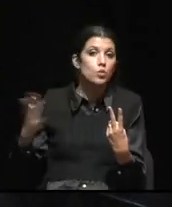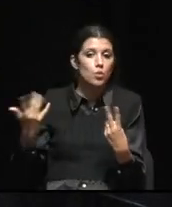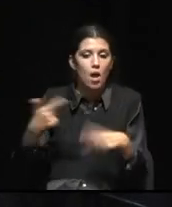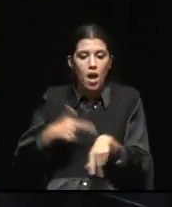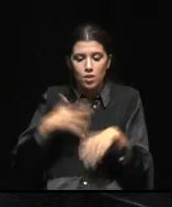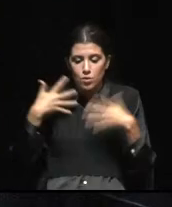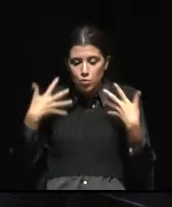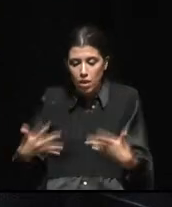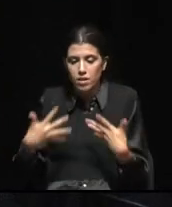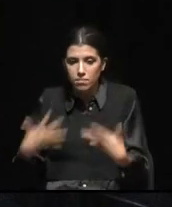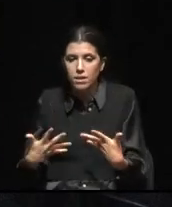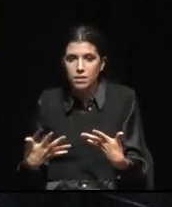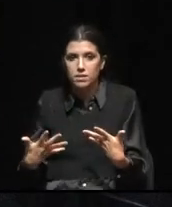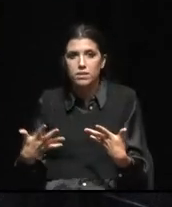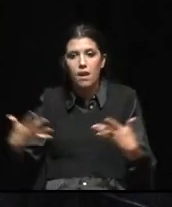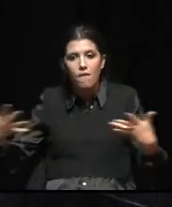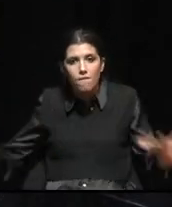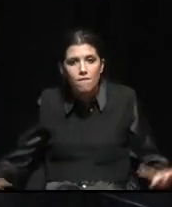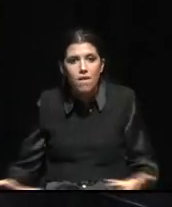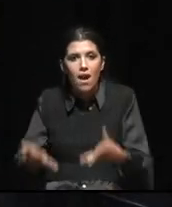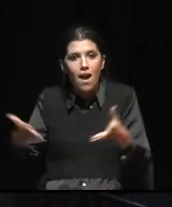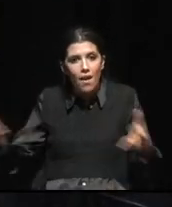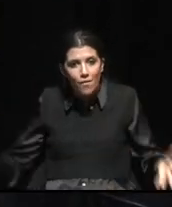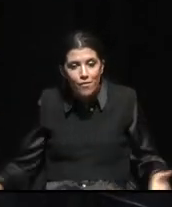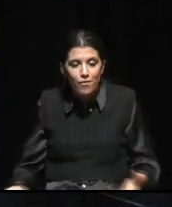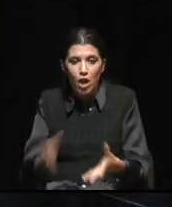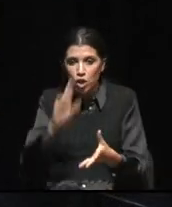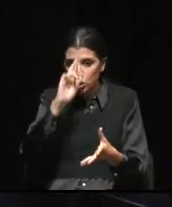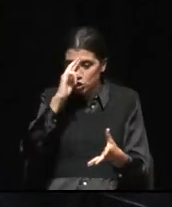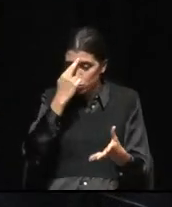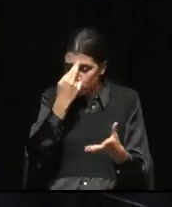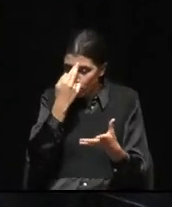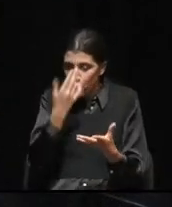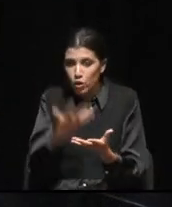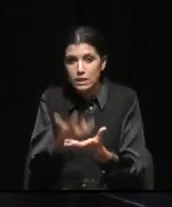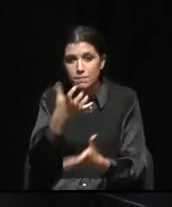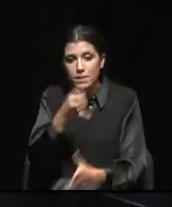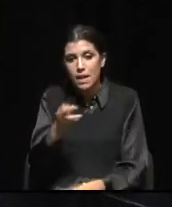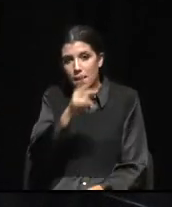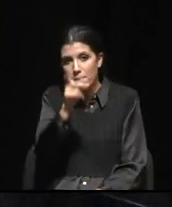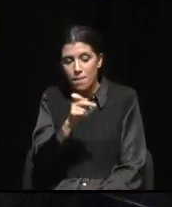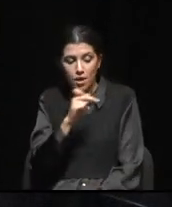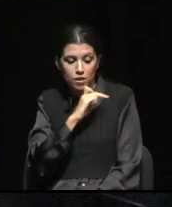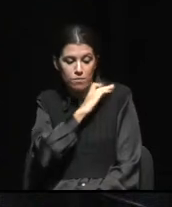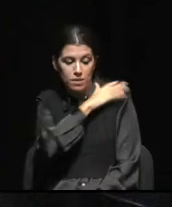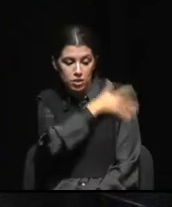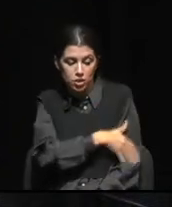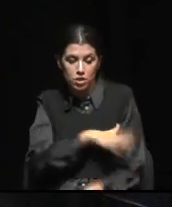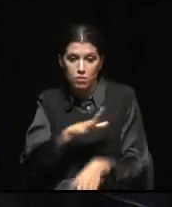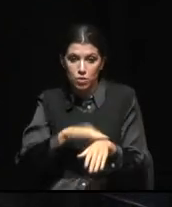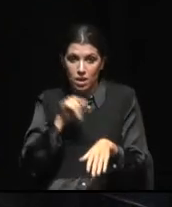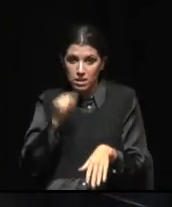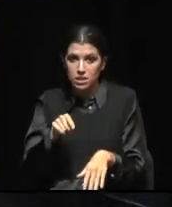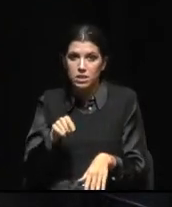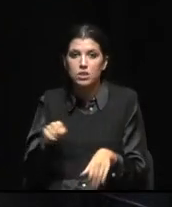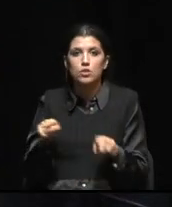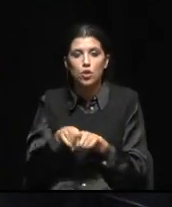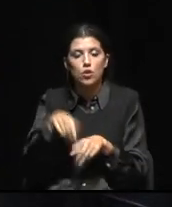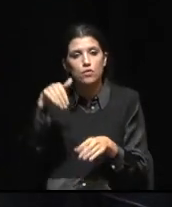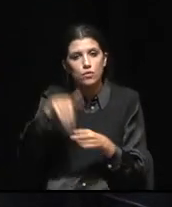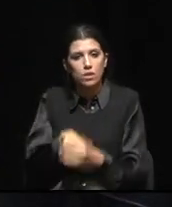vivemos alimentar precisamente o esforço da Paz na Palestina por essa razão iremos